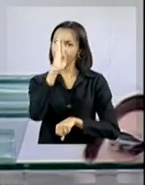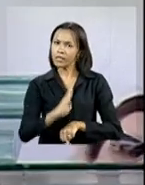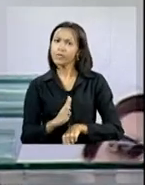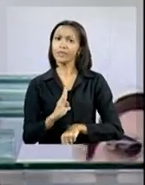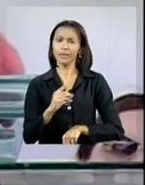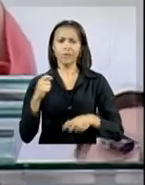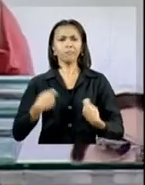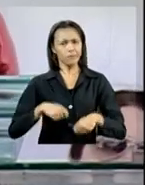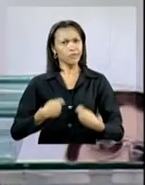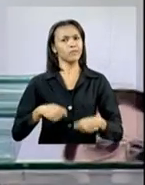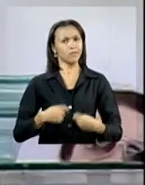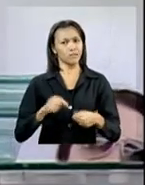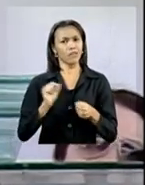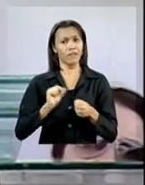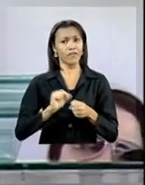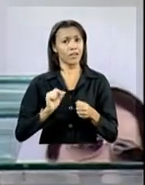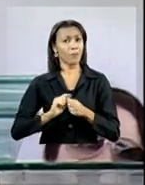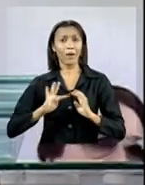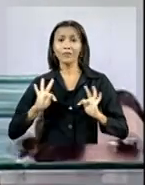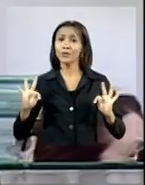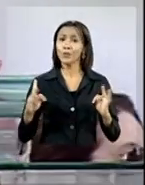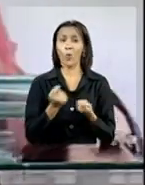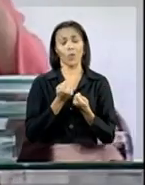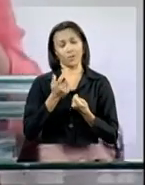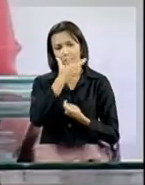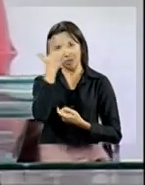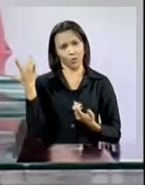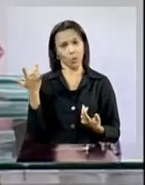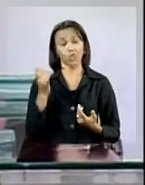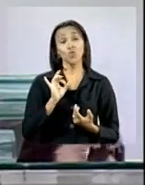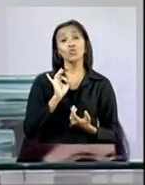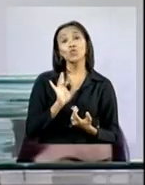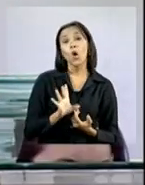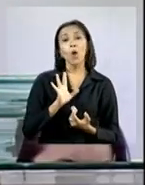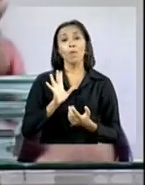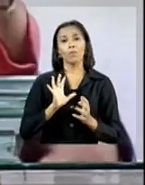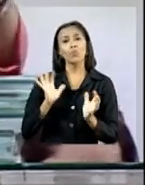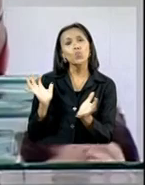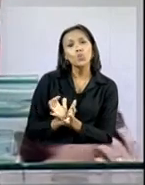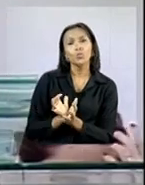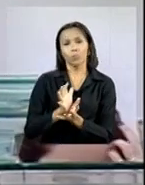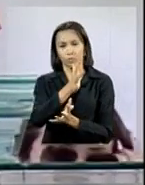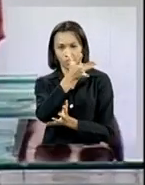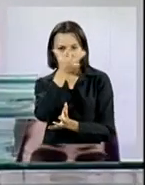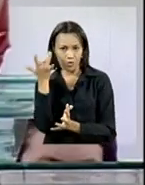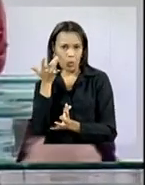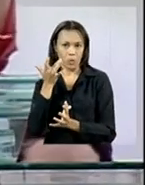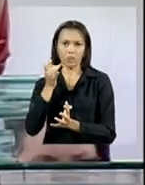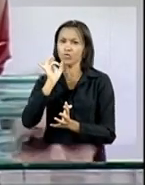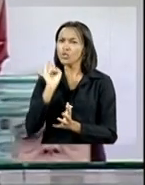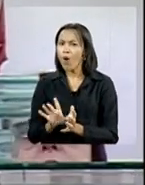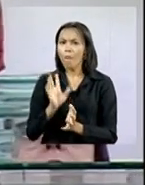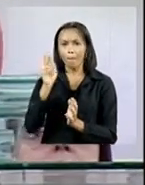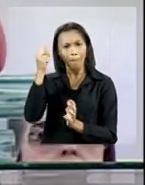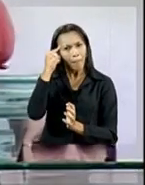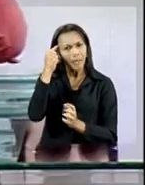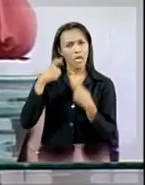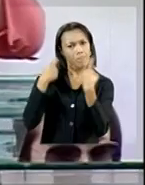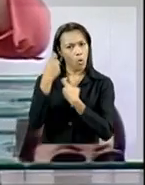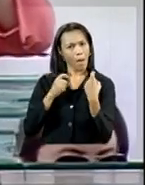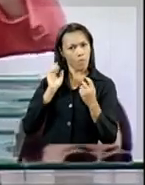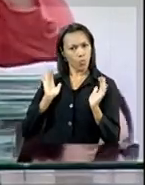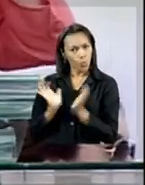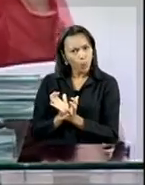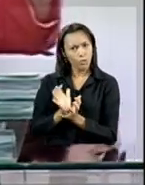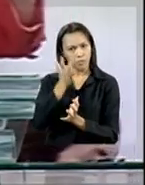feito pra maioria de seus habitantes não pode ser feito só para uma parte dele tem de